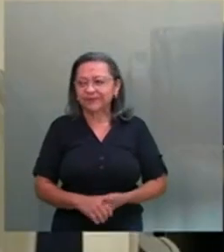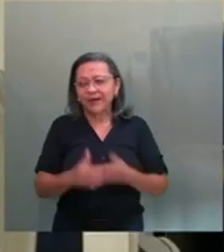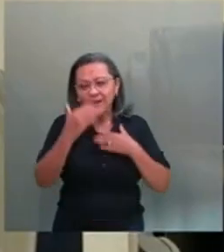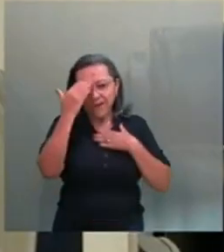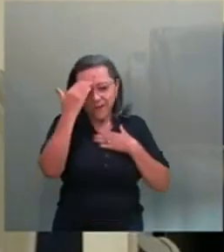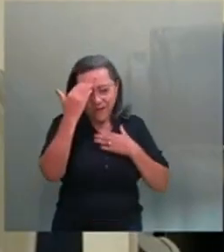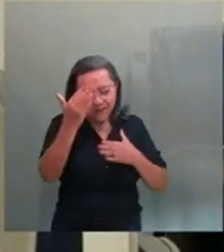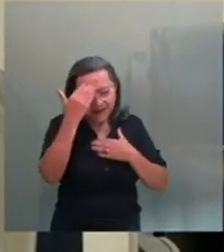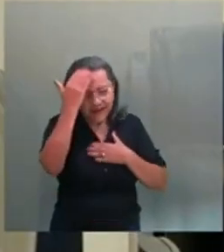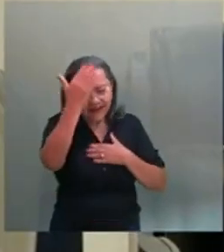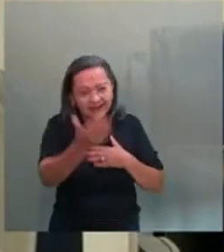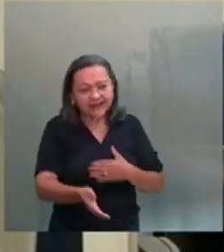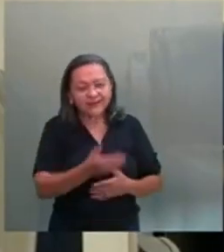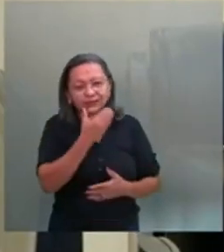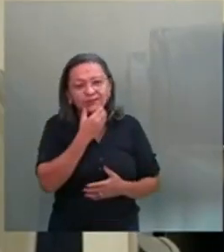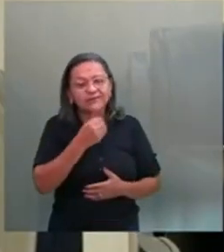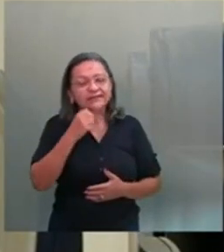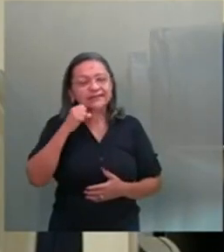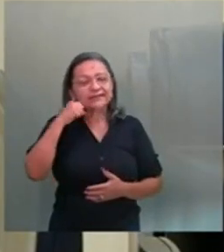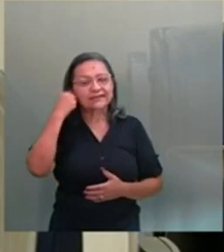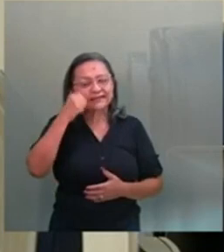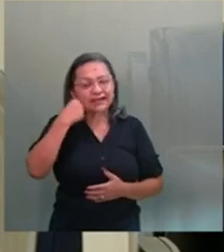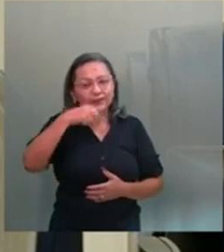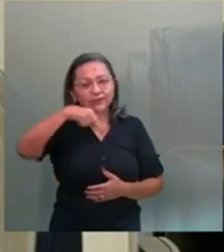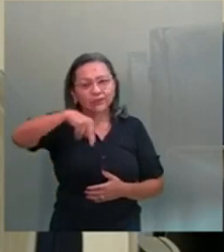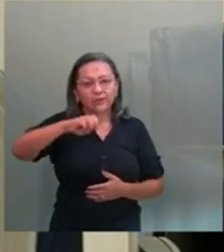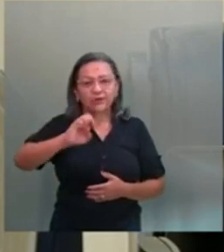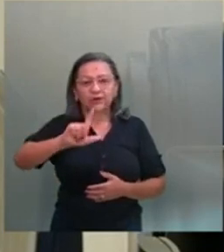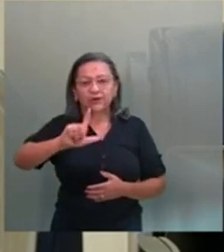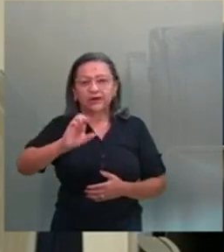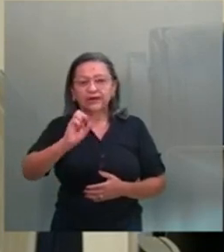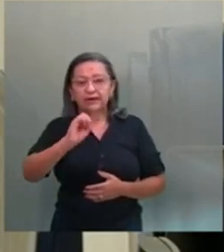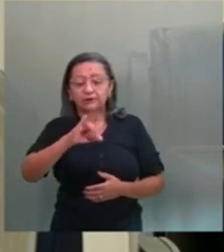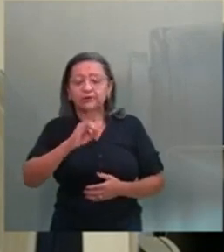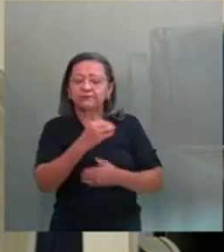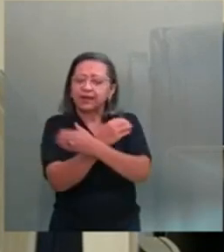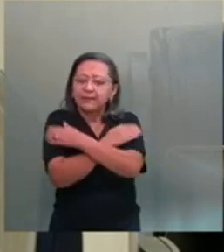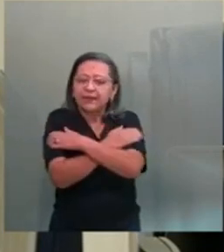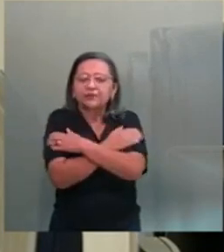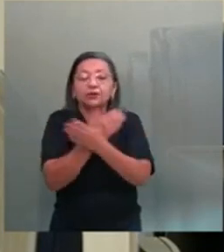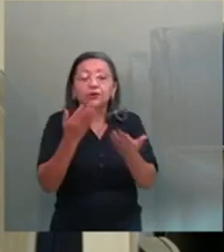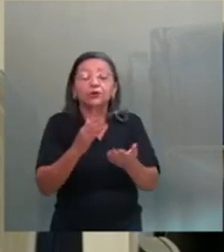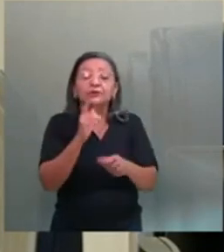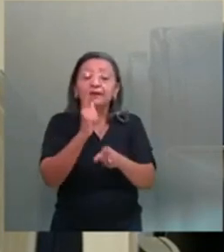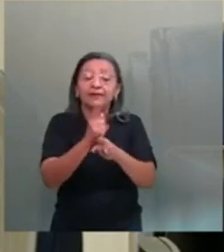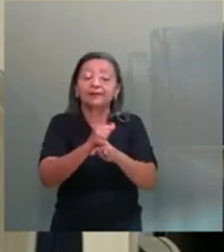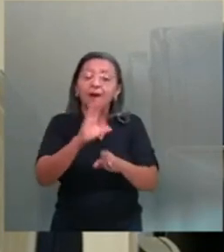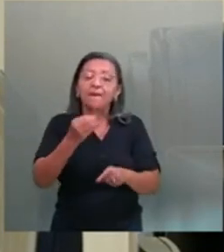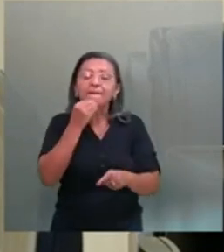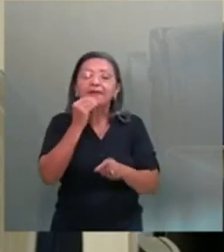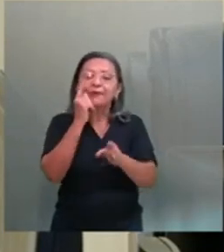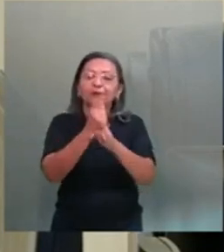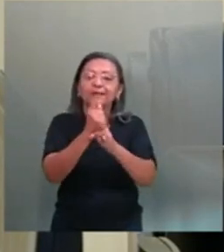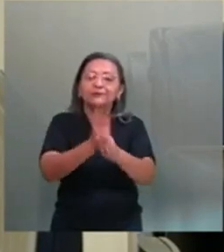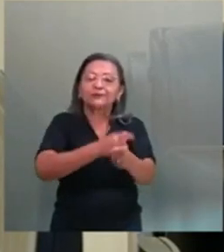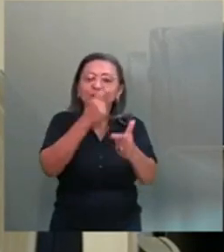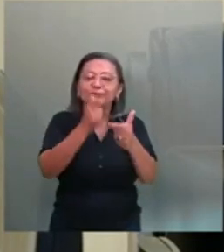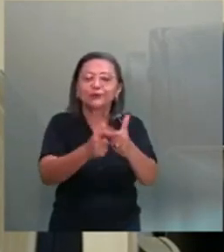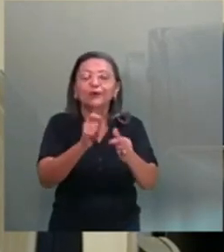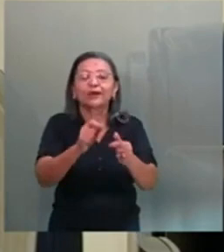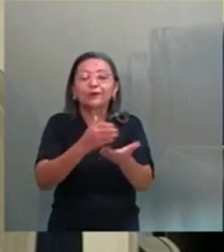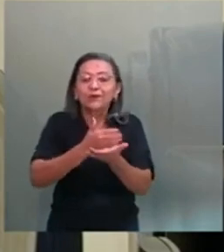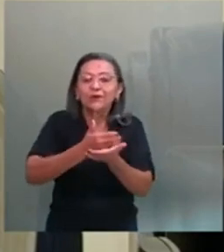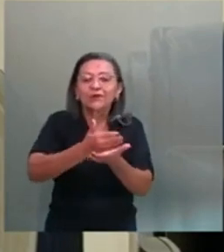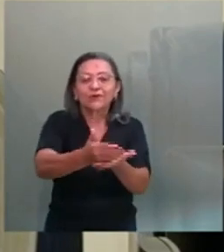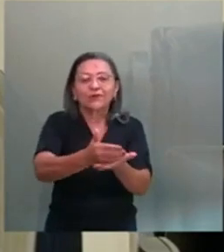Obrigado, senador Nelsinho Tradi, meu abraço. E hoje à tarde teremos a oportunidade de nos encontrarmos mais uma vez no